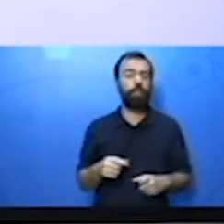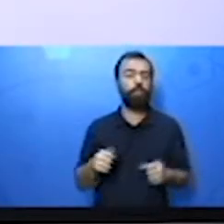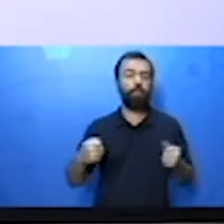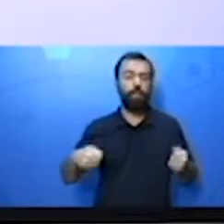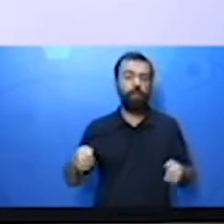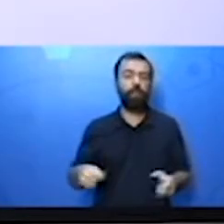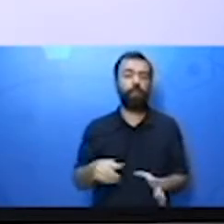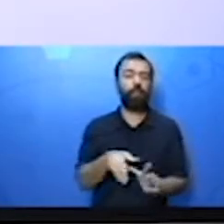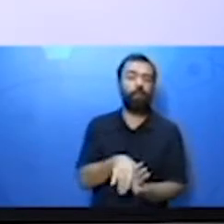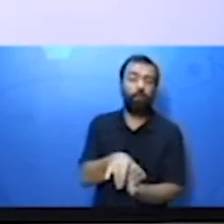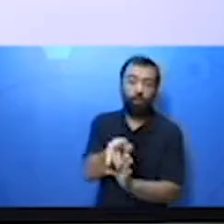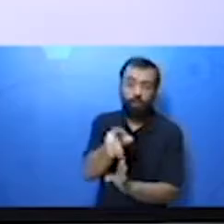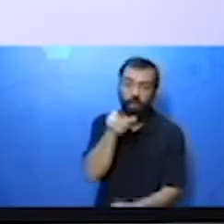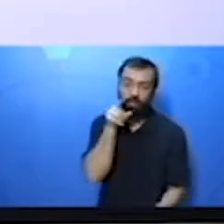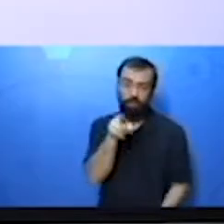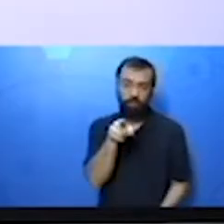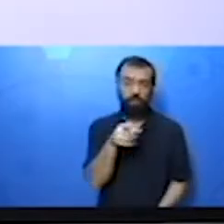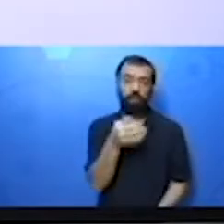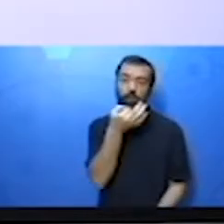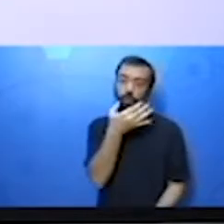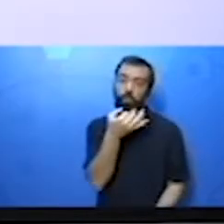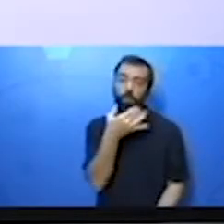pode tomar aquela medicação.